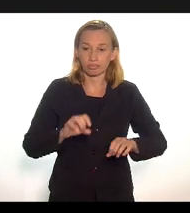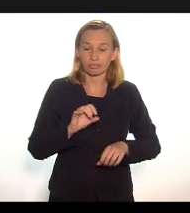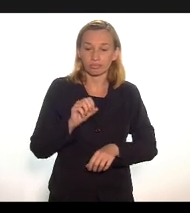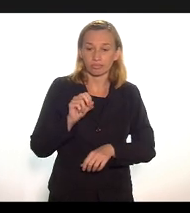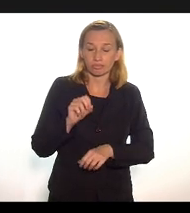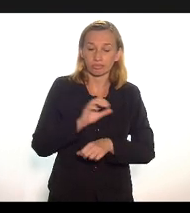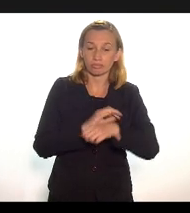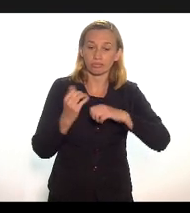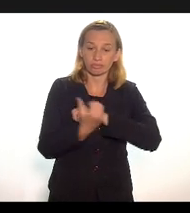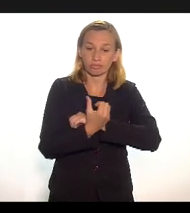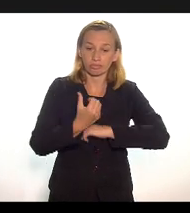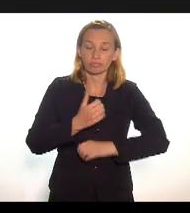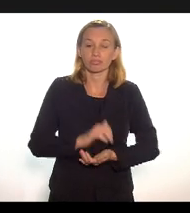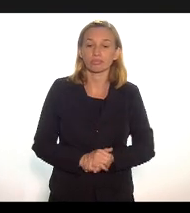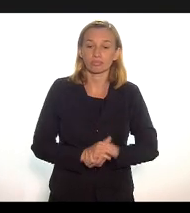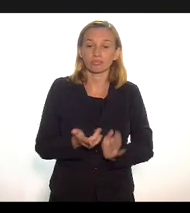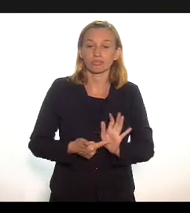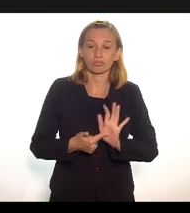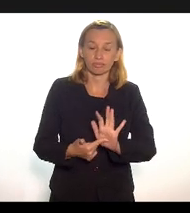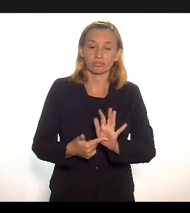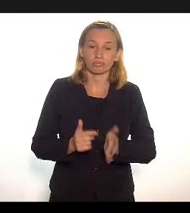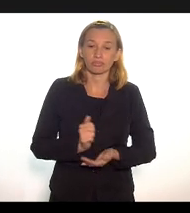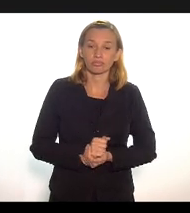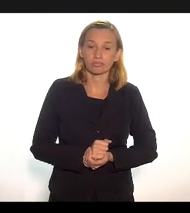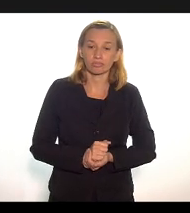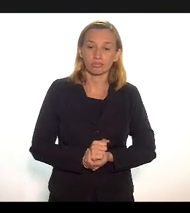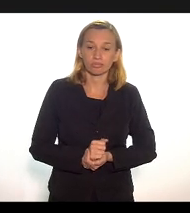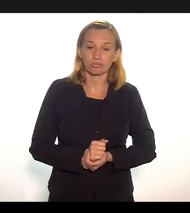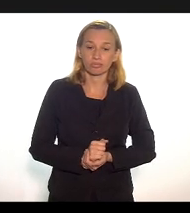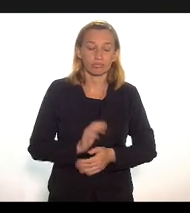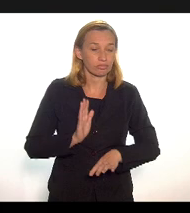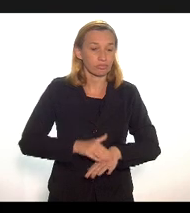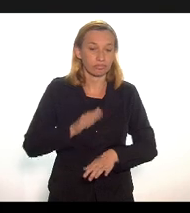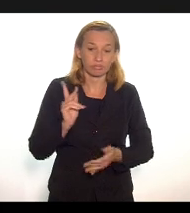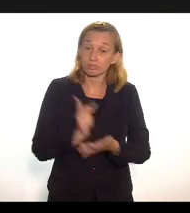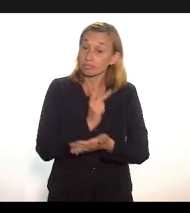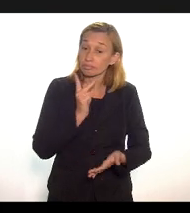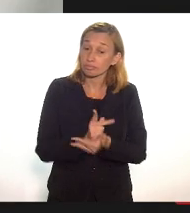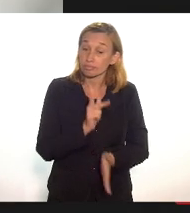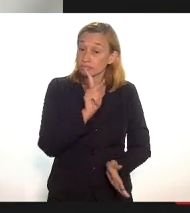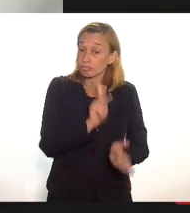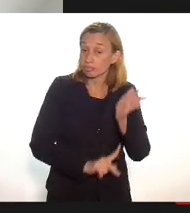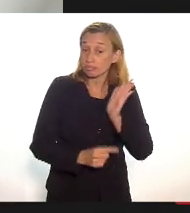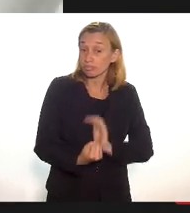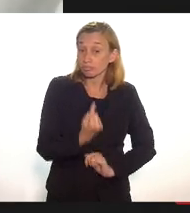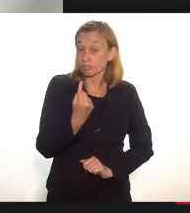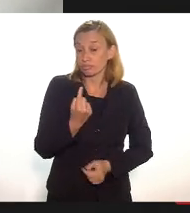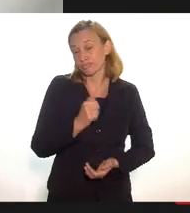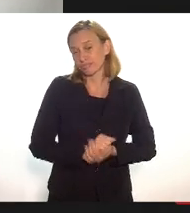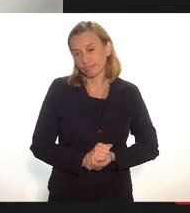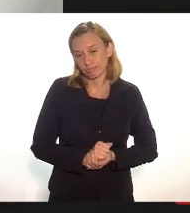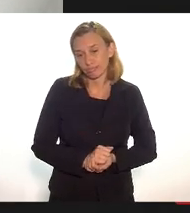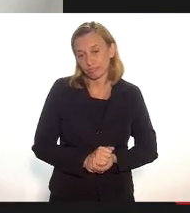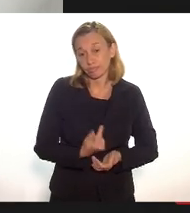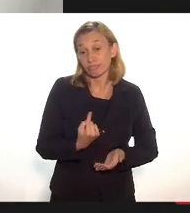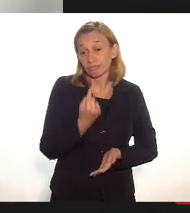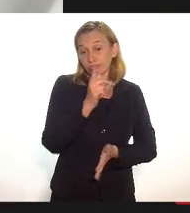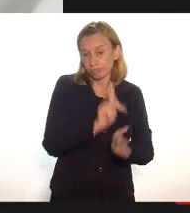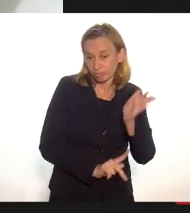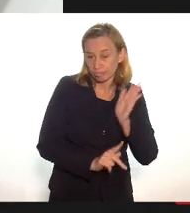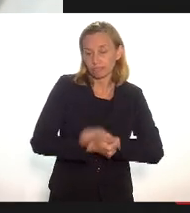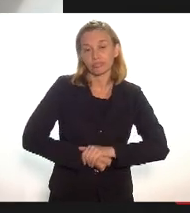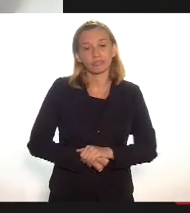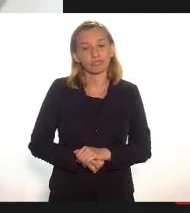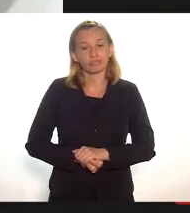as vísceras insensíveis de um projeto. Estamos diante de um projeto.